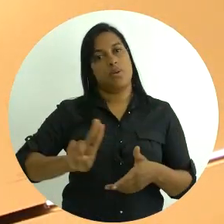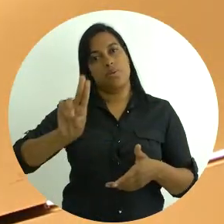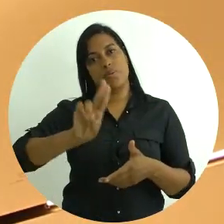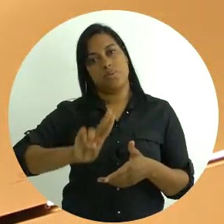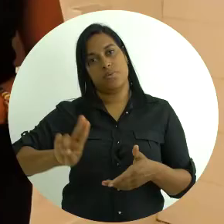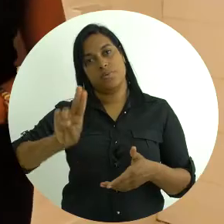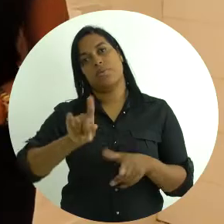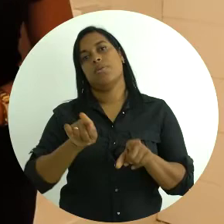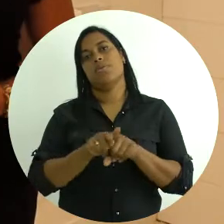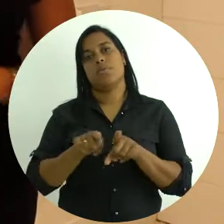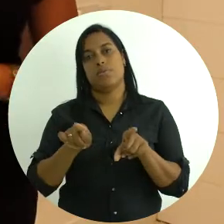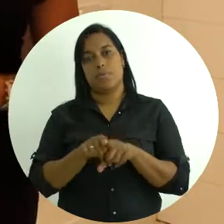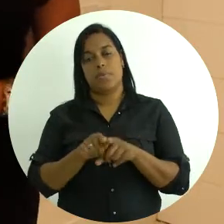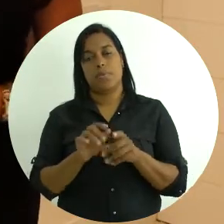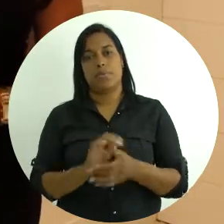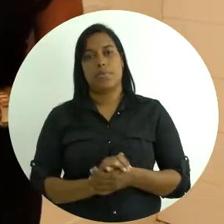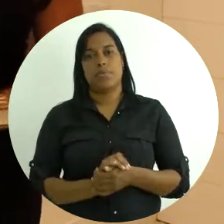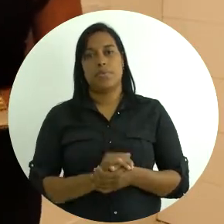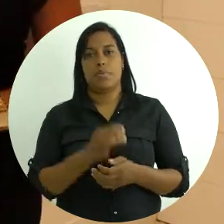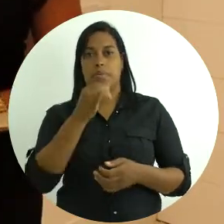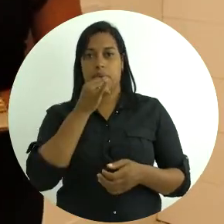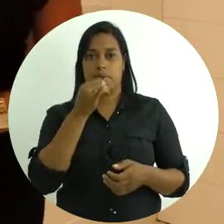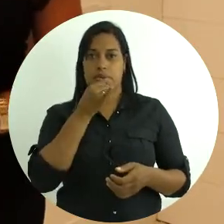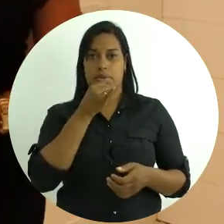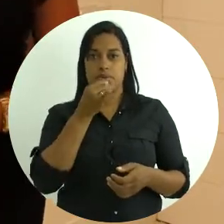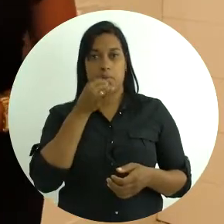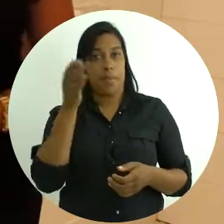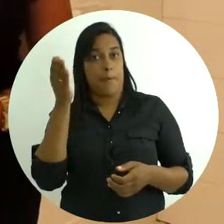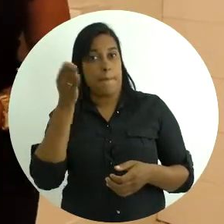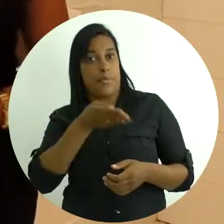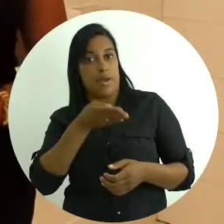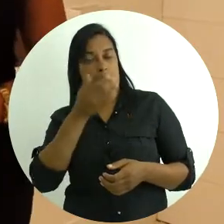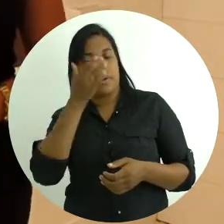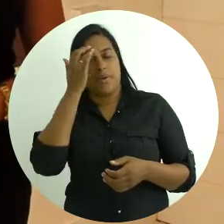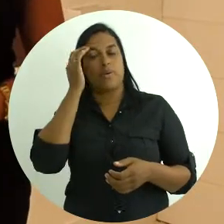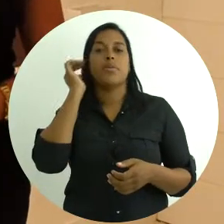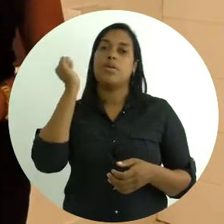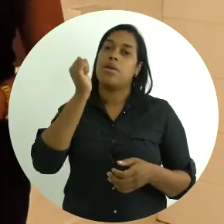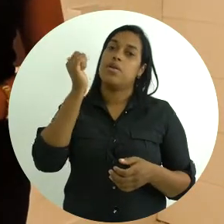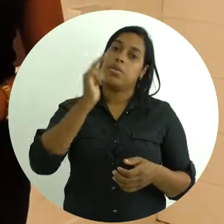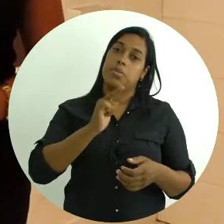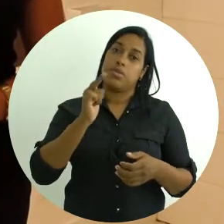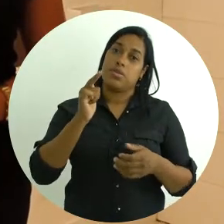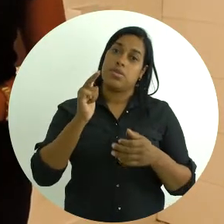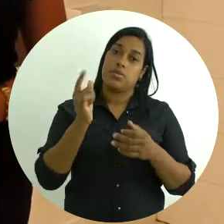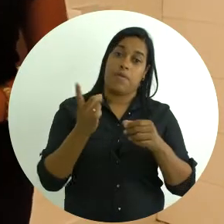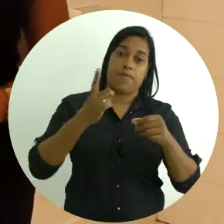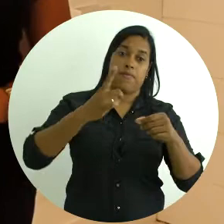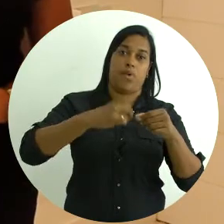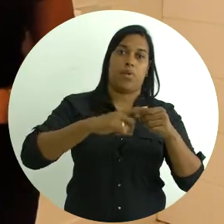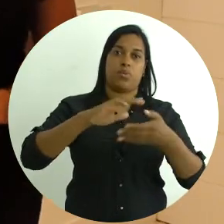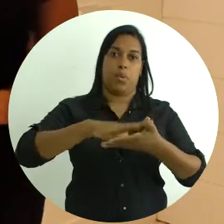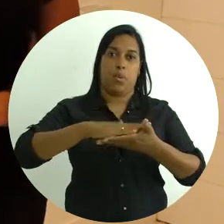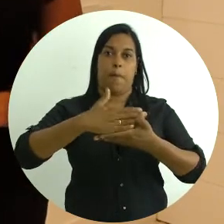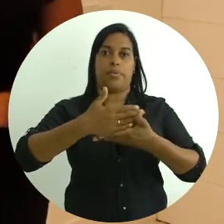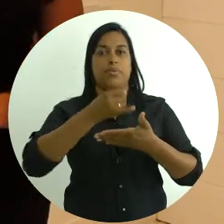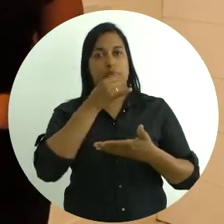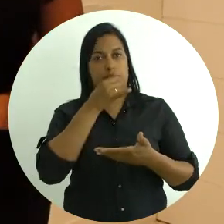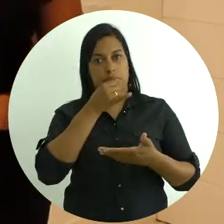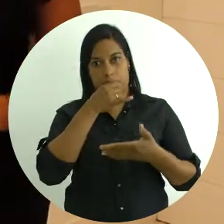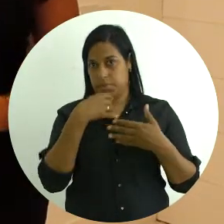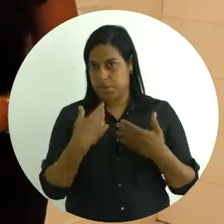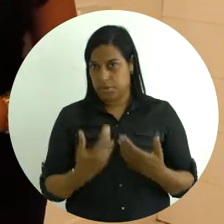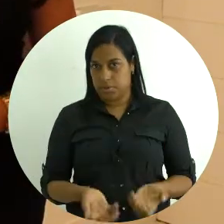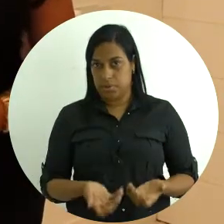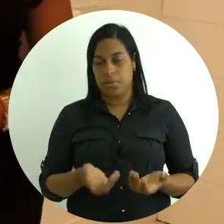utilizada, inclusive em escritórios, né? Que você tem a barra que vai impedir que a iluminação se reflita na tela de um computador, por exemplo,